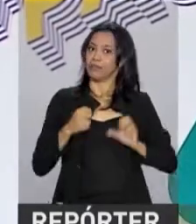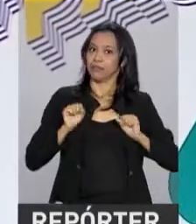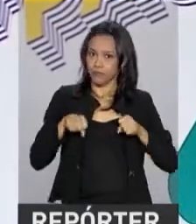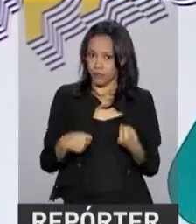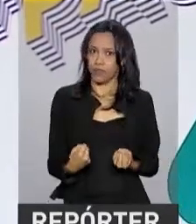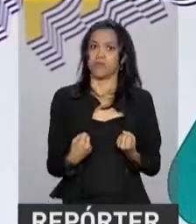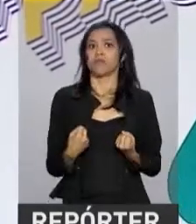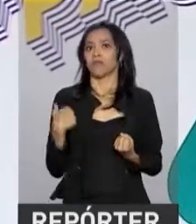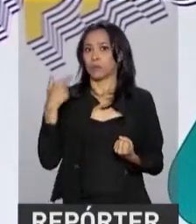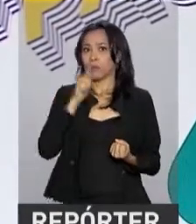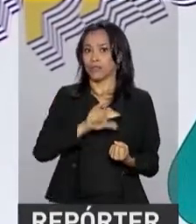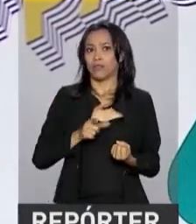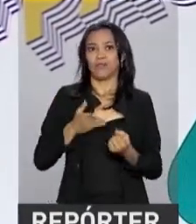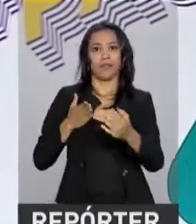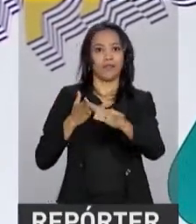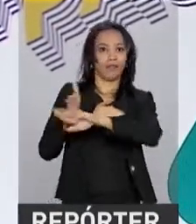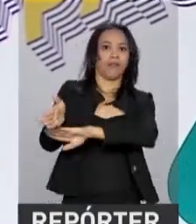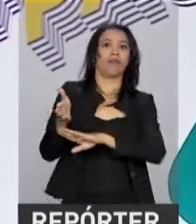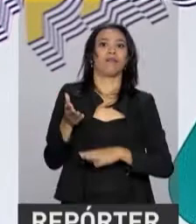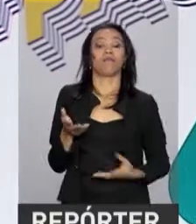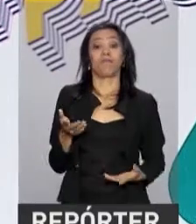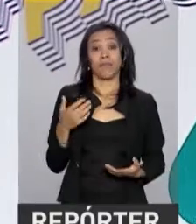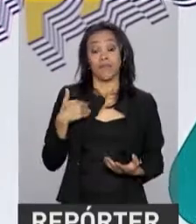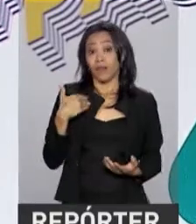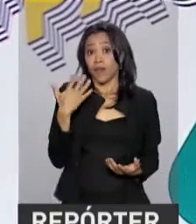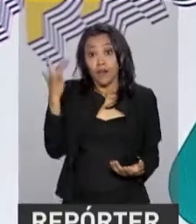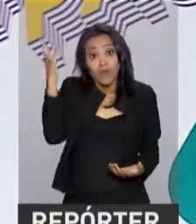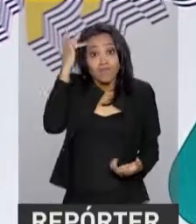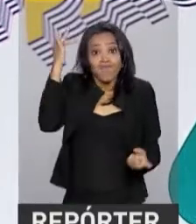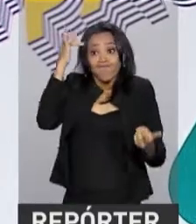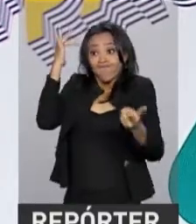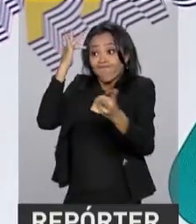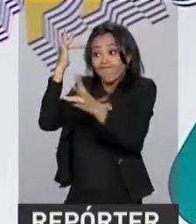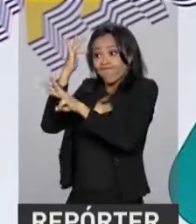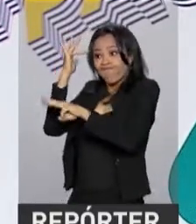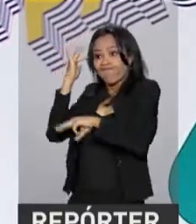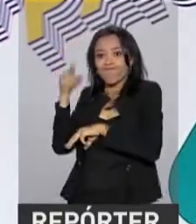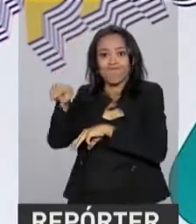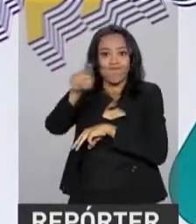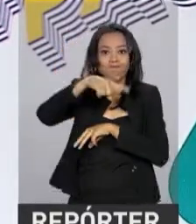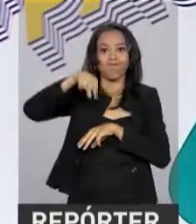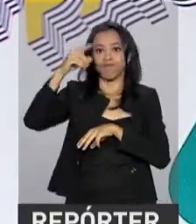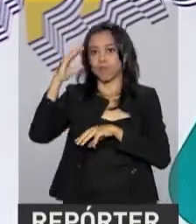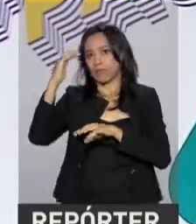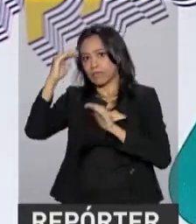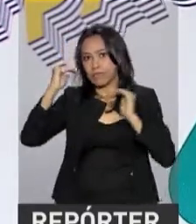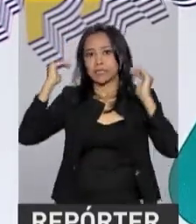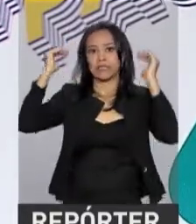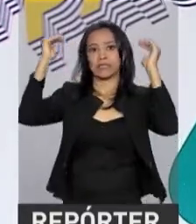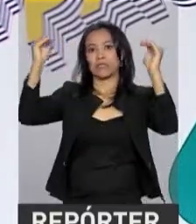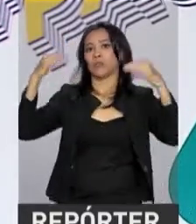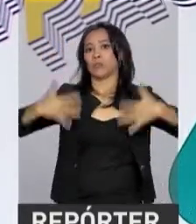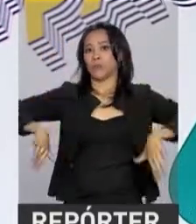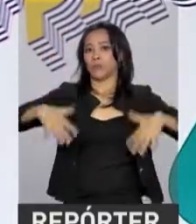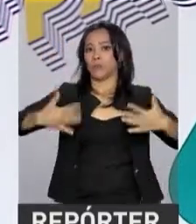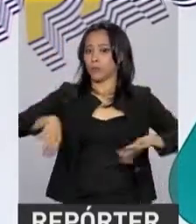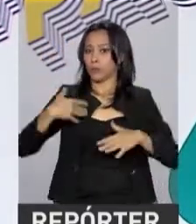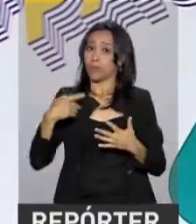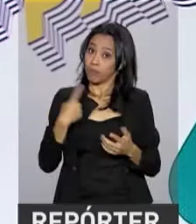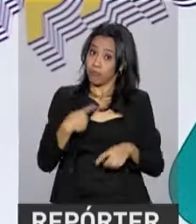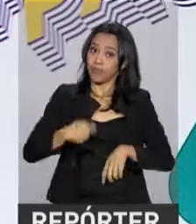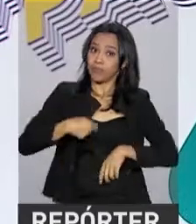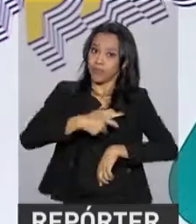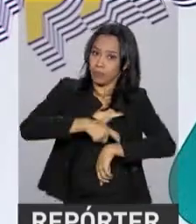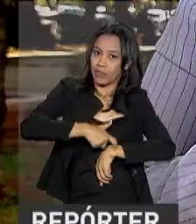é você concorre mais alto nível do que a maioria dos cursos não se eu preciso de uma de um tempo de